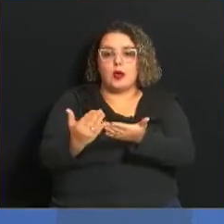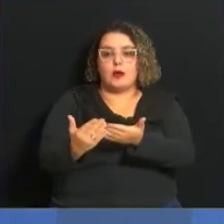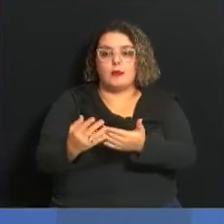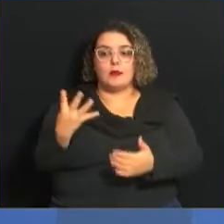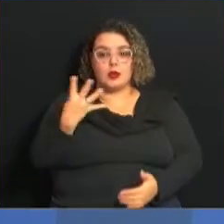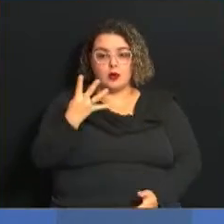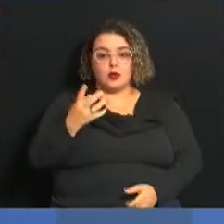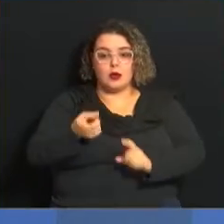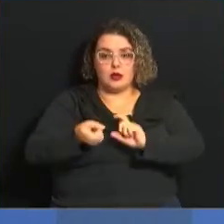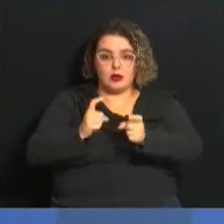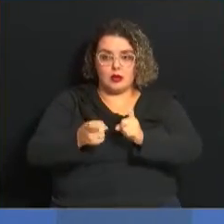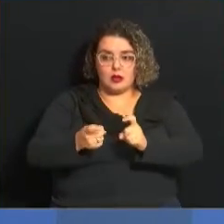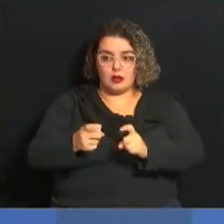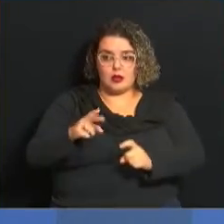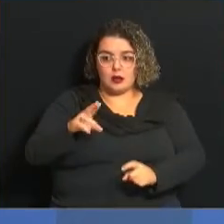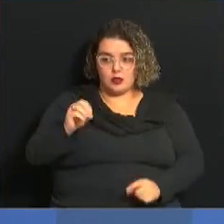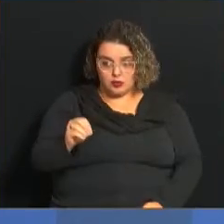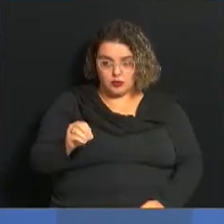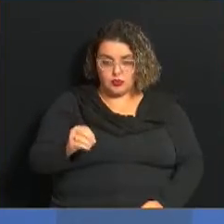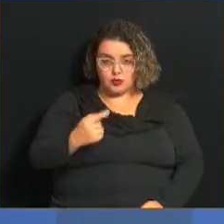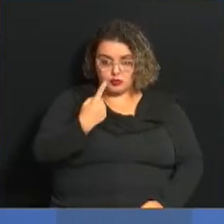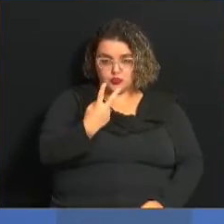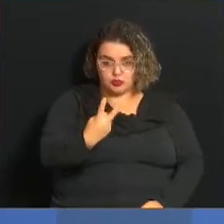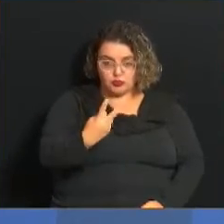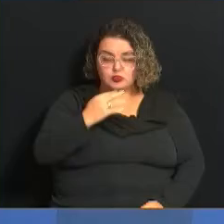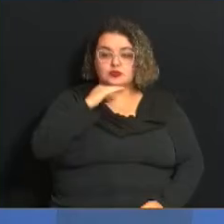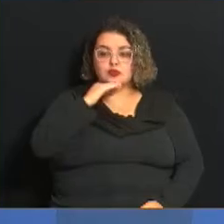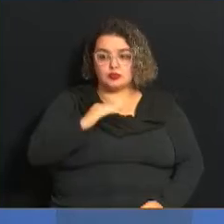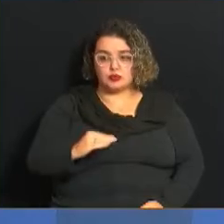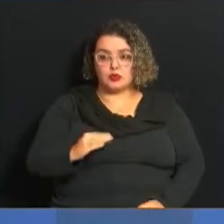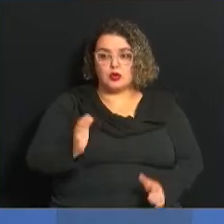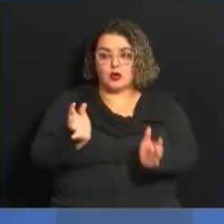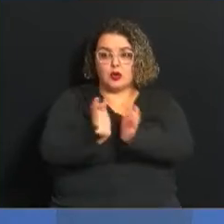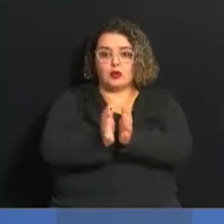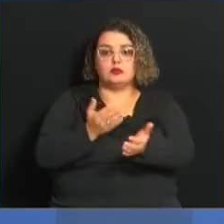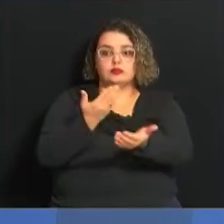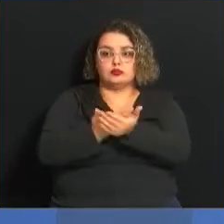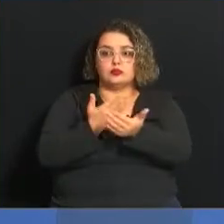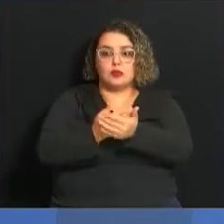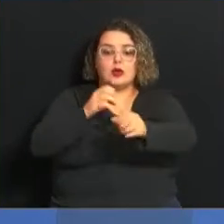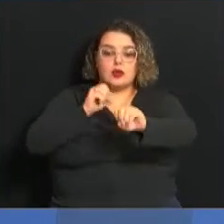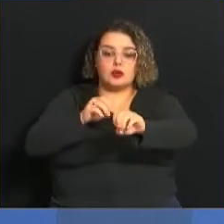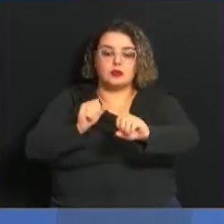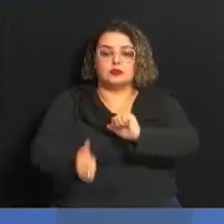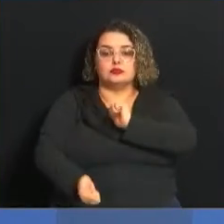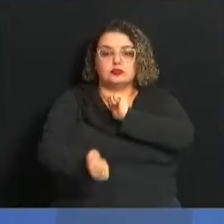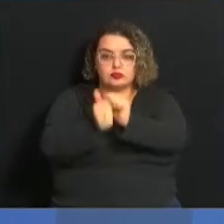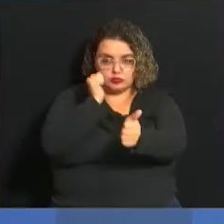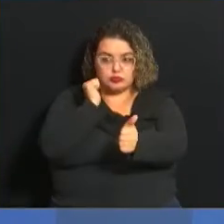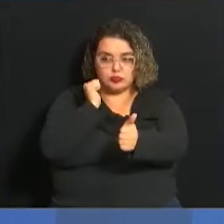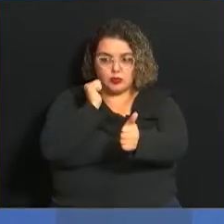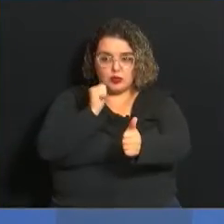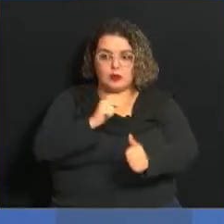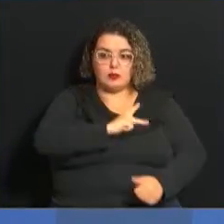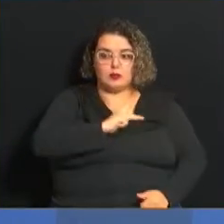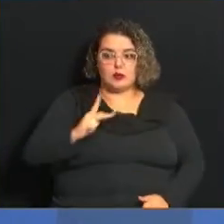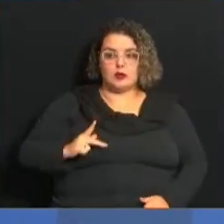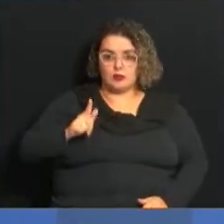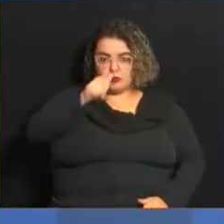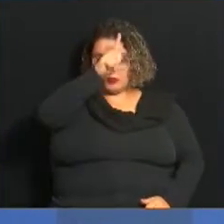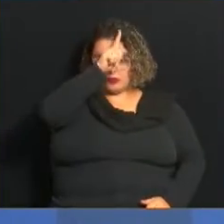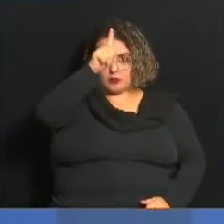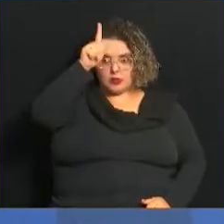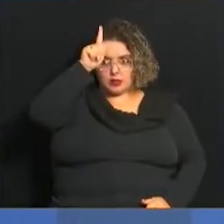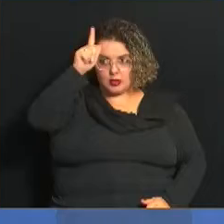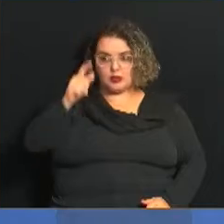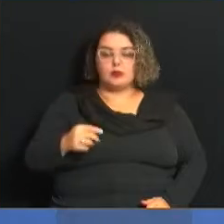reunião ordinária às 2 horas da tarde, é a Comissão Permanente de Educação e Esporte, presidida pelo vereador Gustavo Peta.